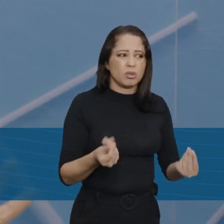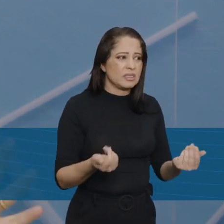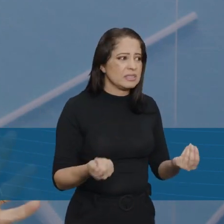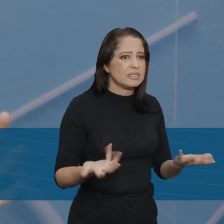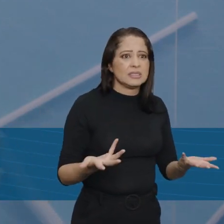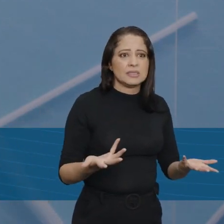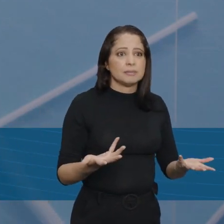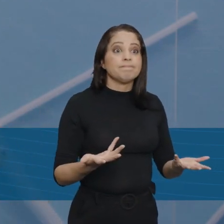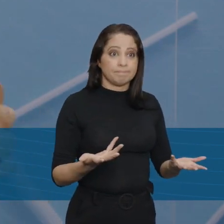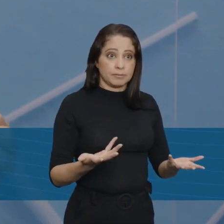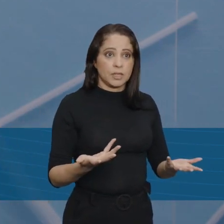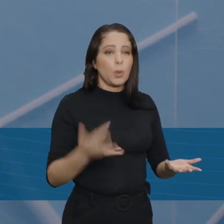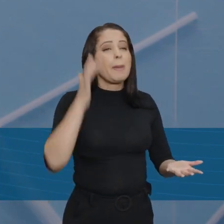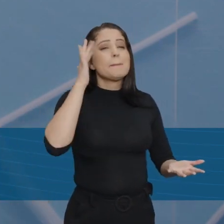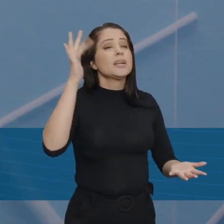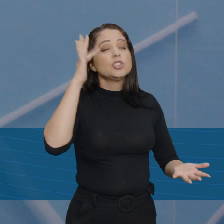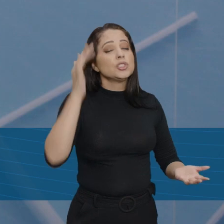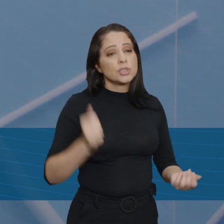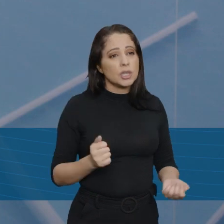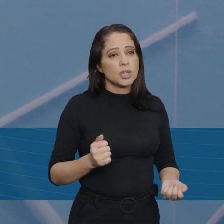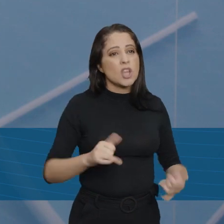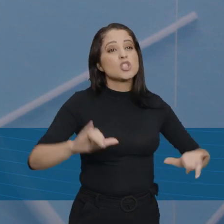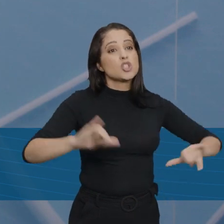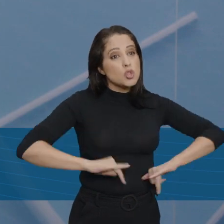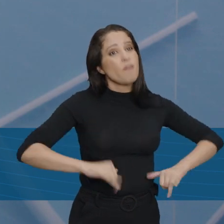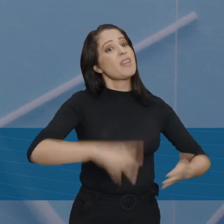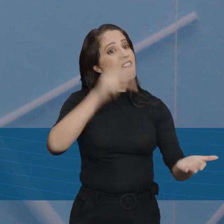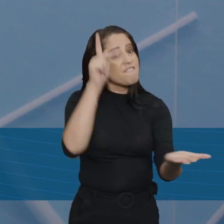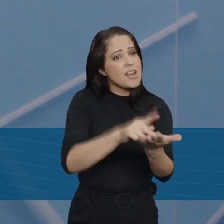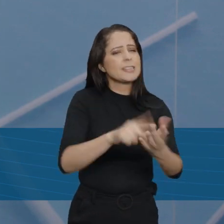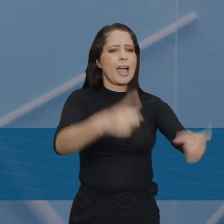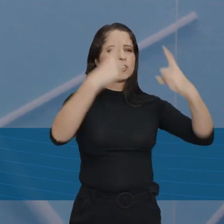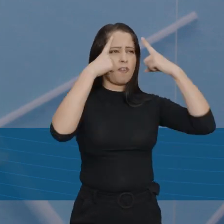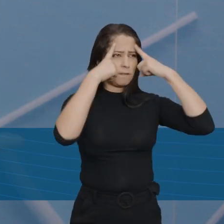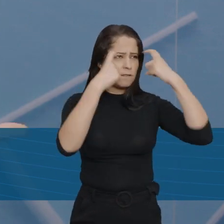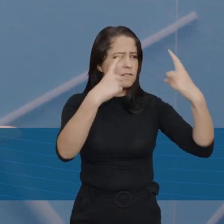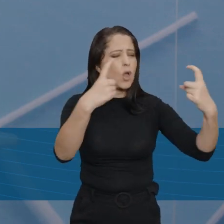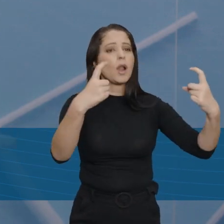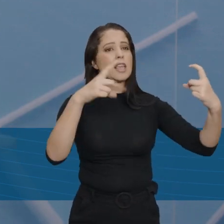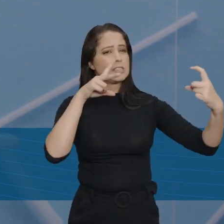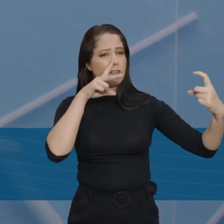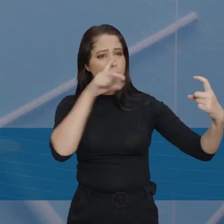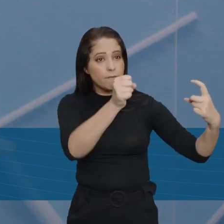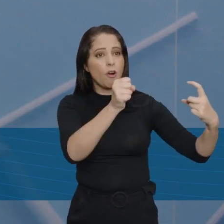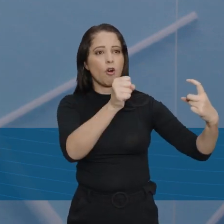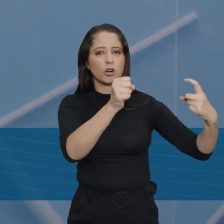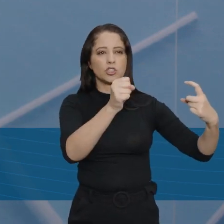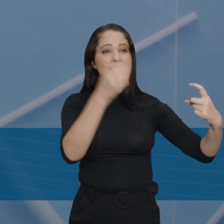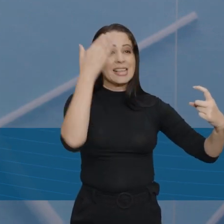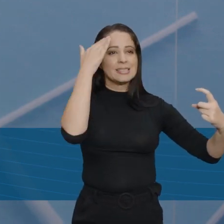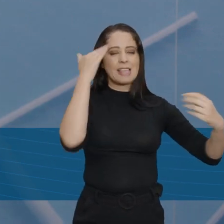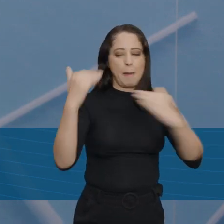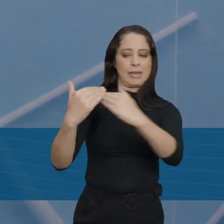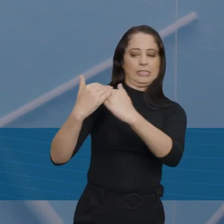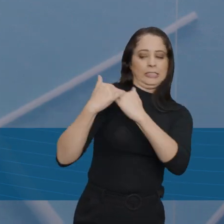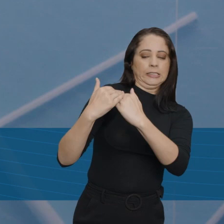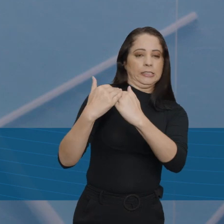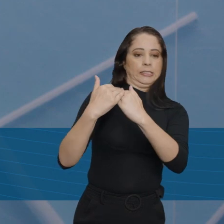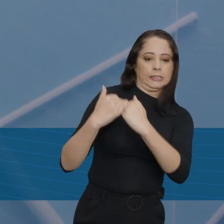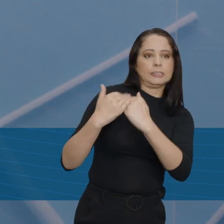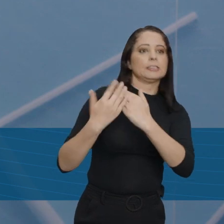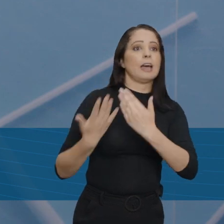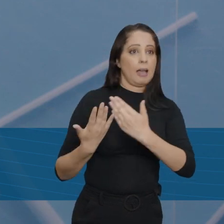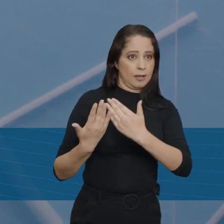risco? Será que é alguma coisa? Imagina você sofrer realmente uma violência, né, em que você é ameaçada